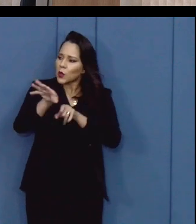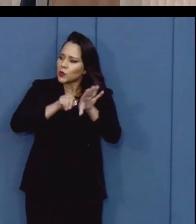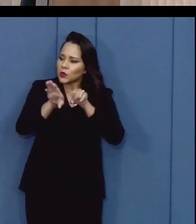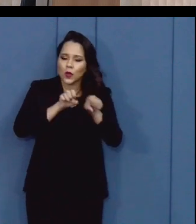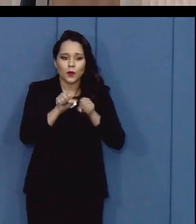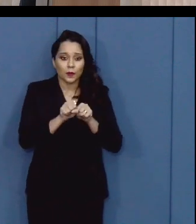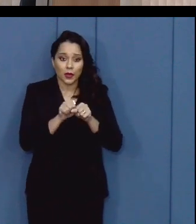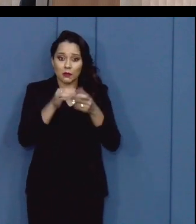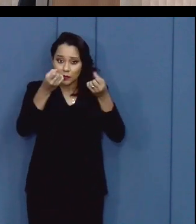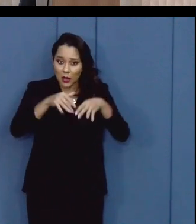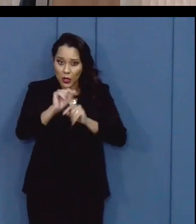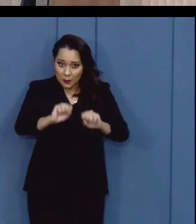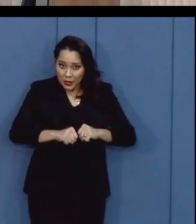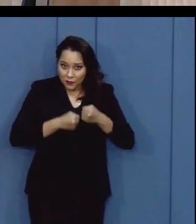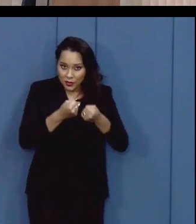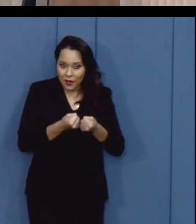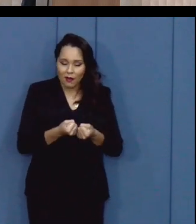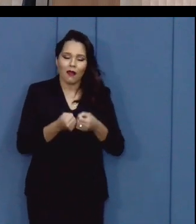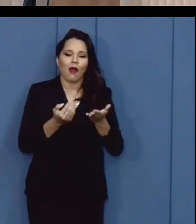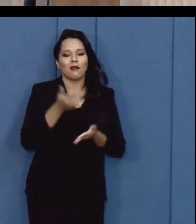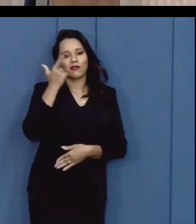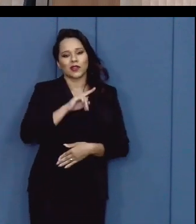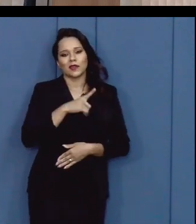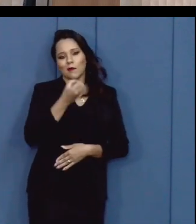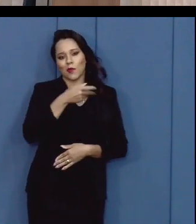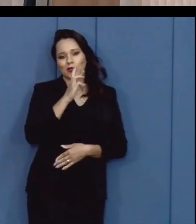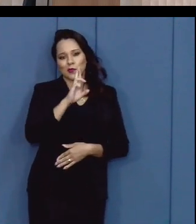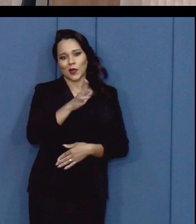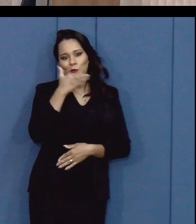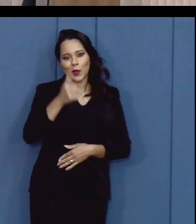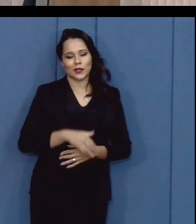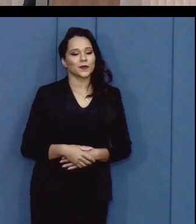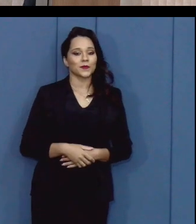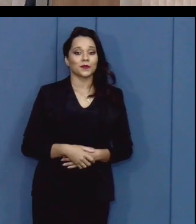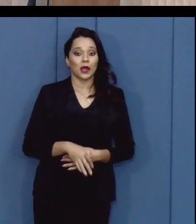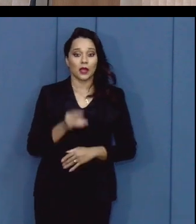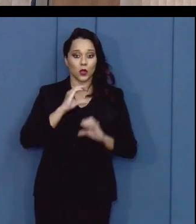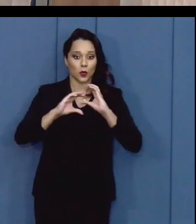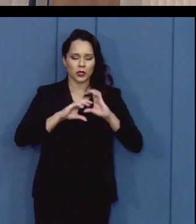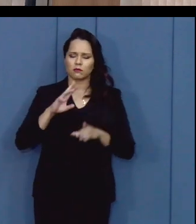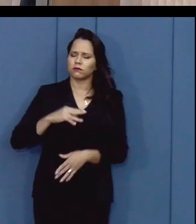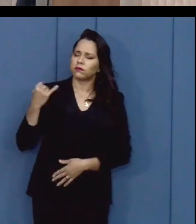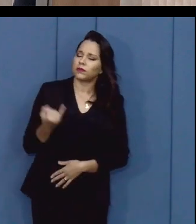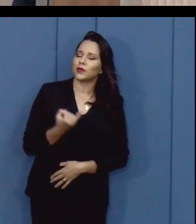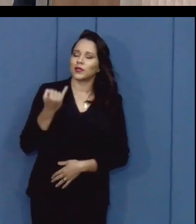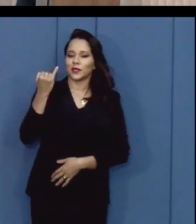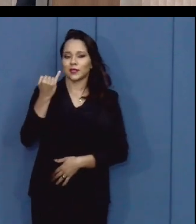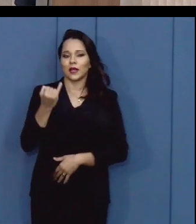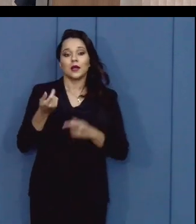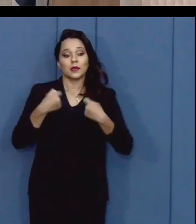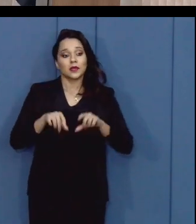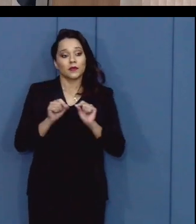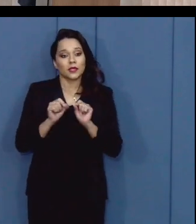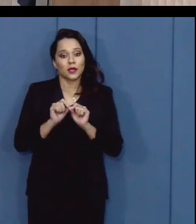para escreverem aquilo que tem que ser defendido, a gente pode obter resultados melhores. E essa comunicação é fundamental. A gente tem que